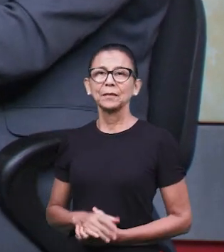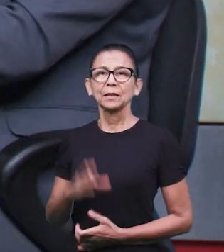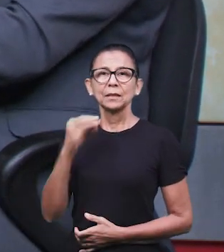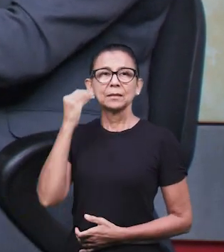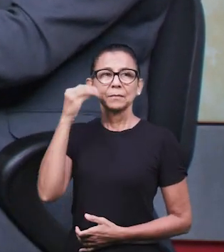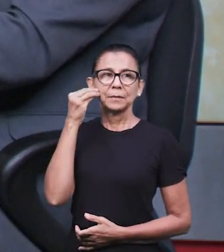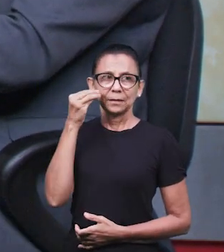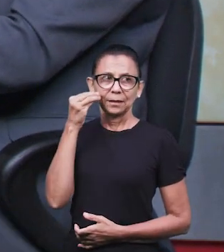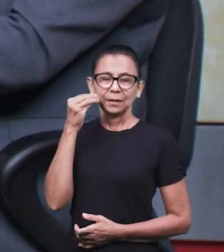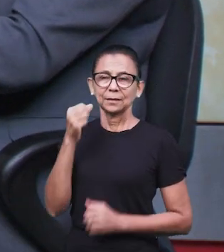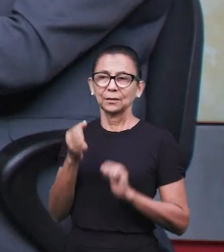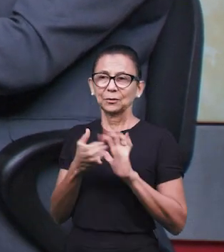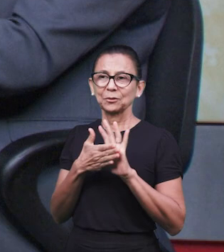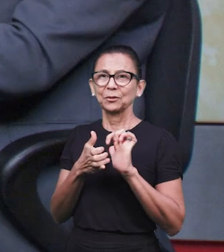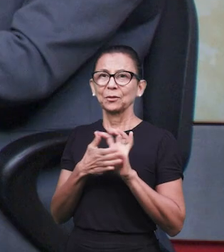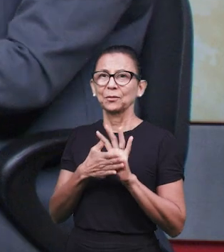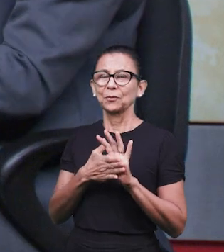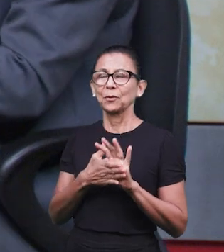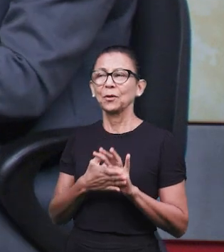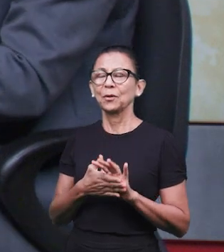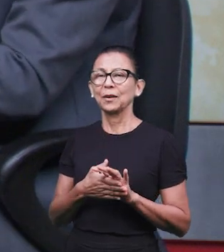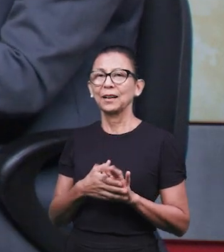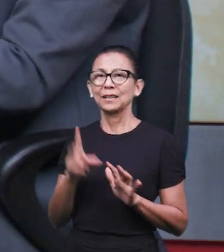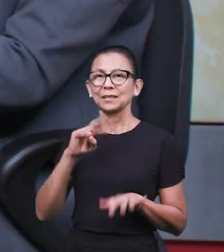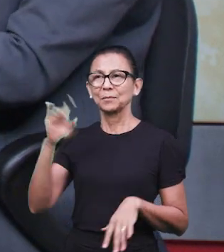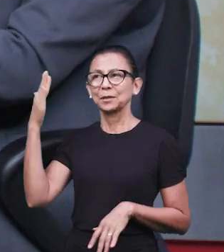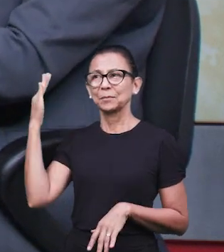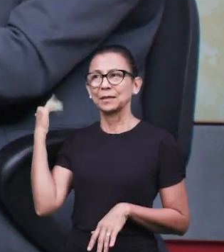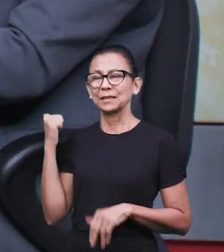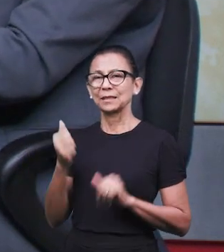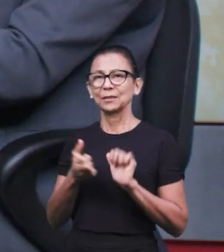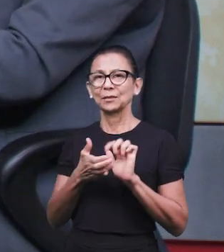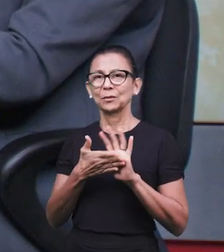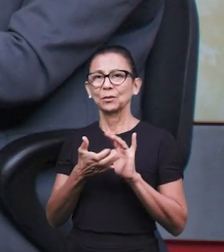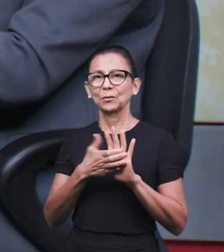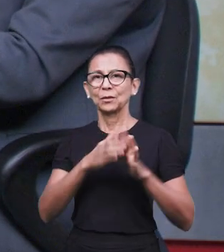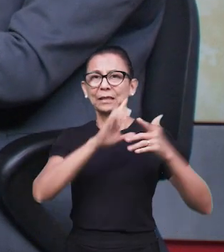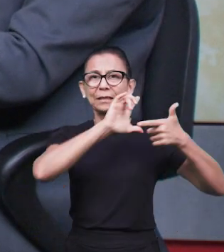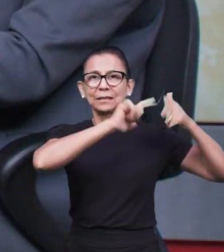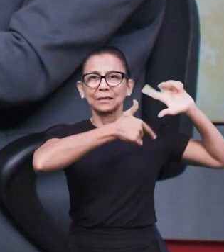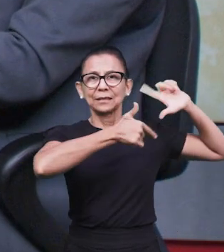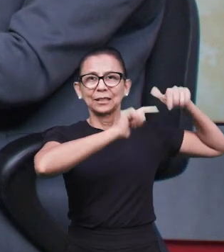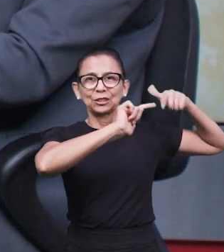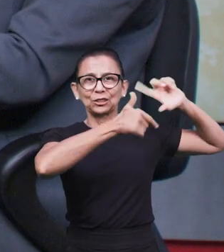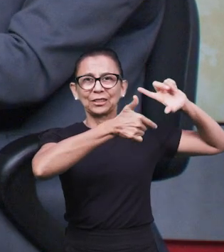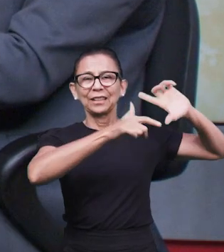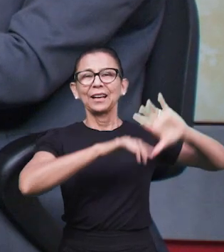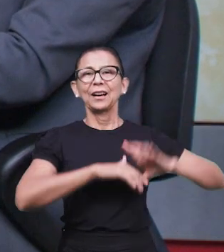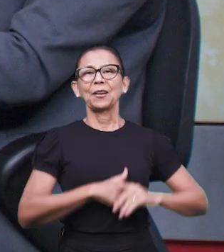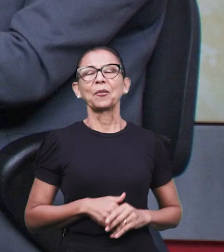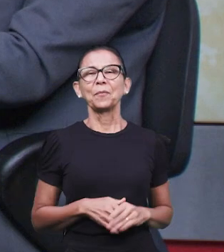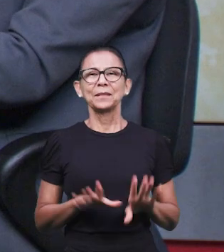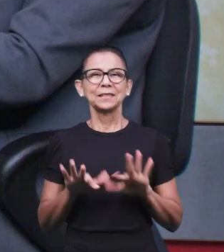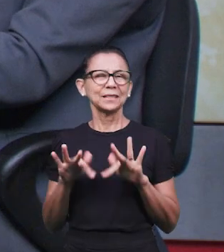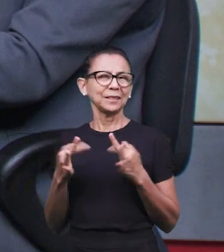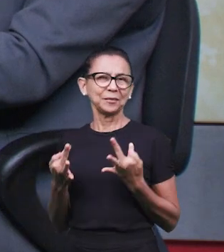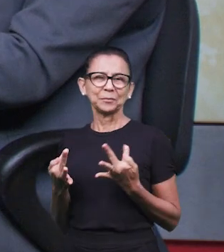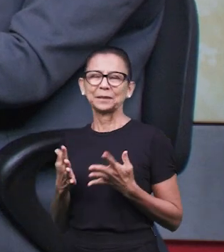louvor. Semana passada eu contei uma experiência de louvor tradicional. Conta uma experiência simples de louvor do nosso